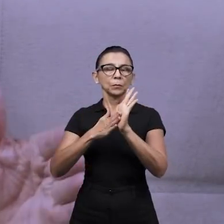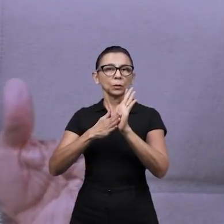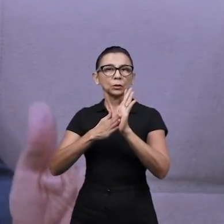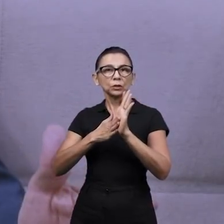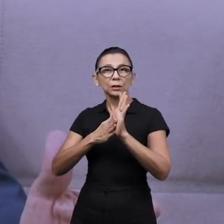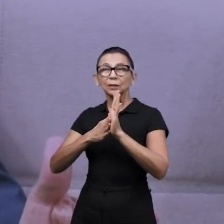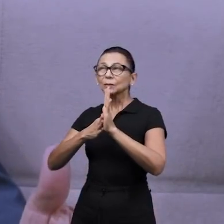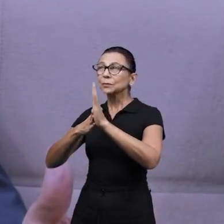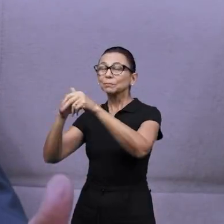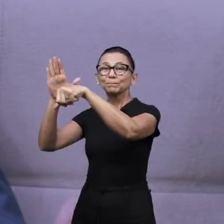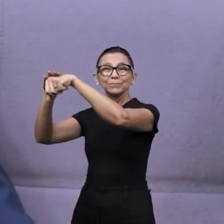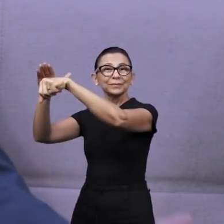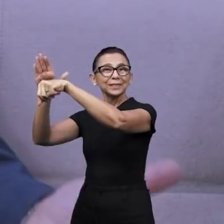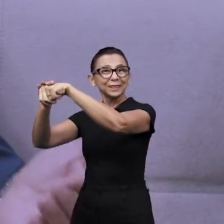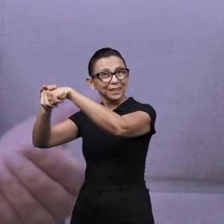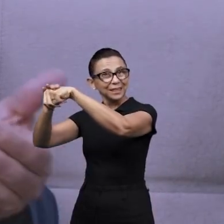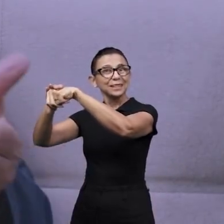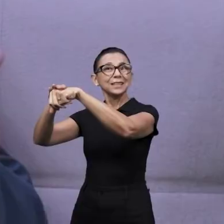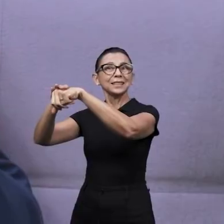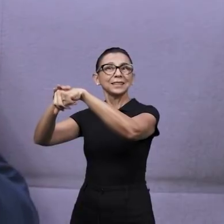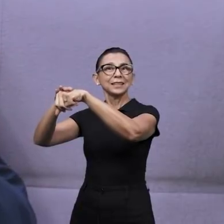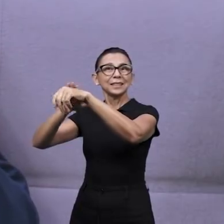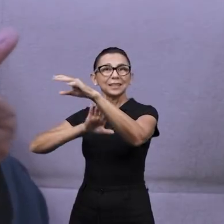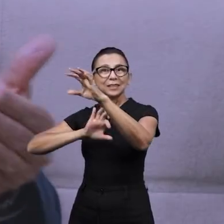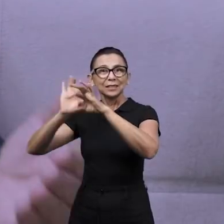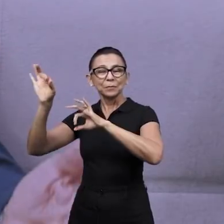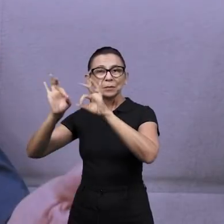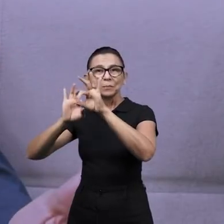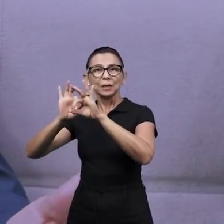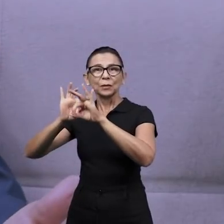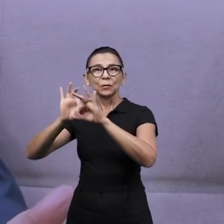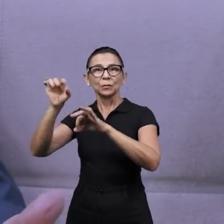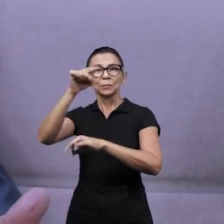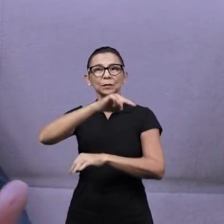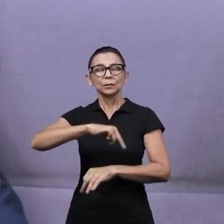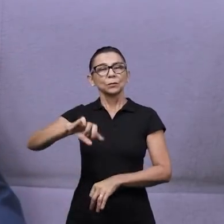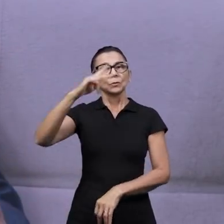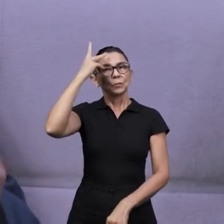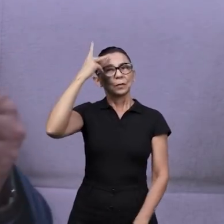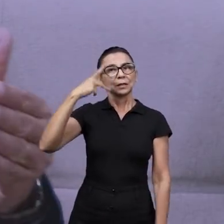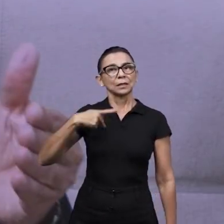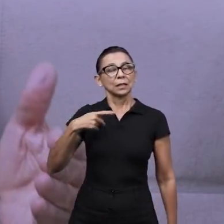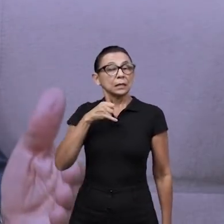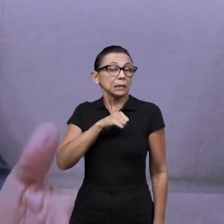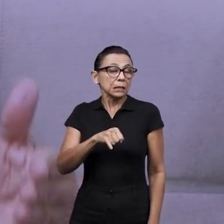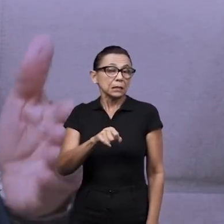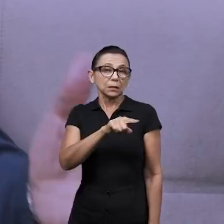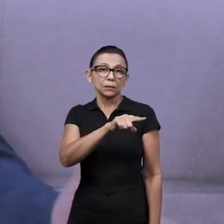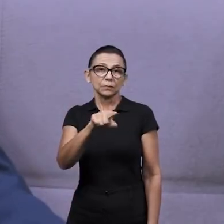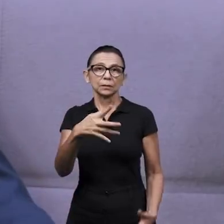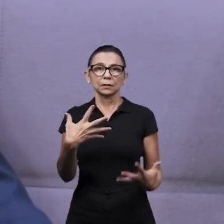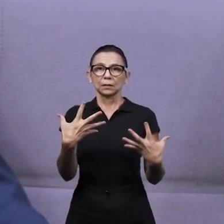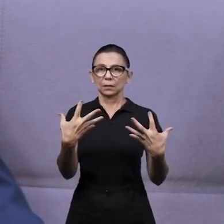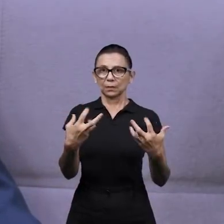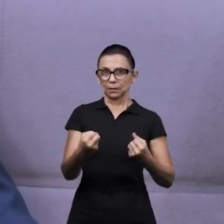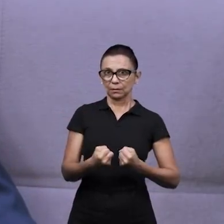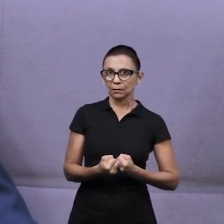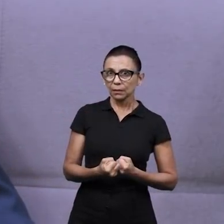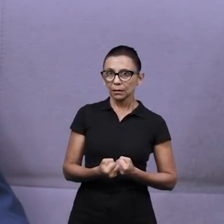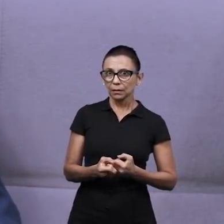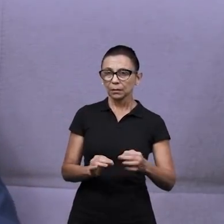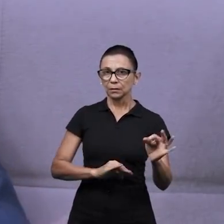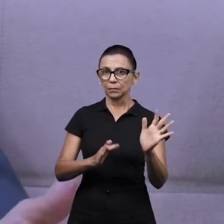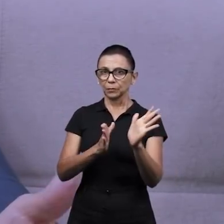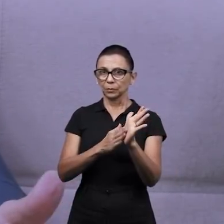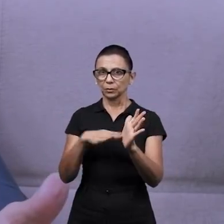estabeleceu para o homem. E se o homem aceitar e quiser viver este projeto,